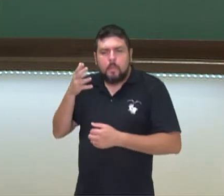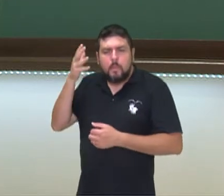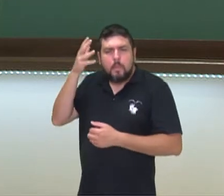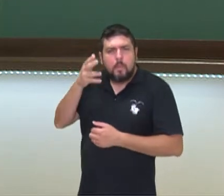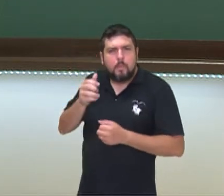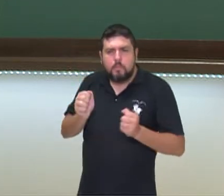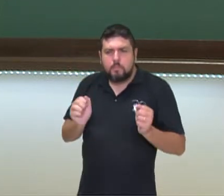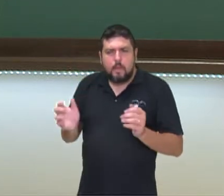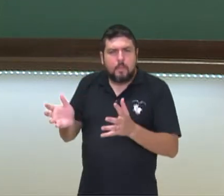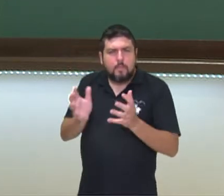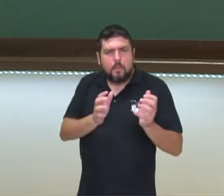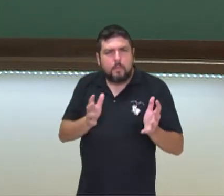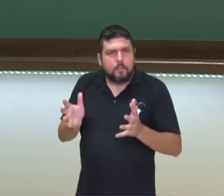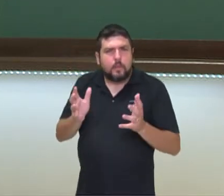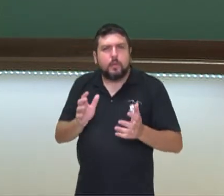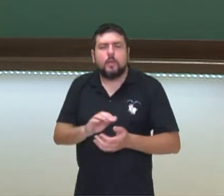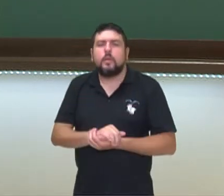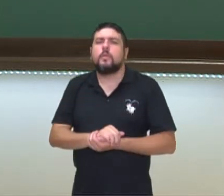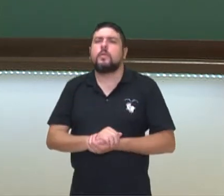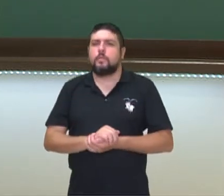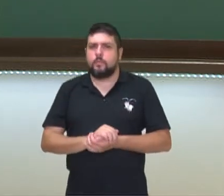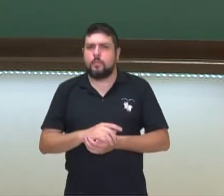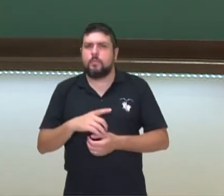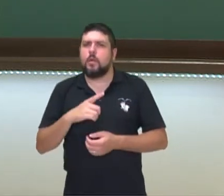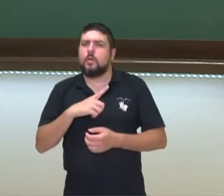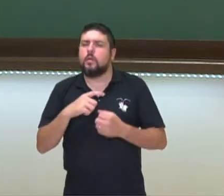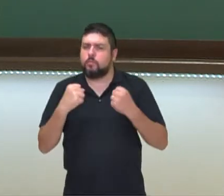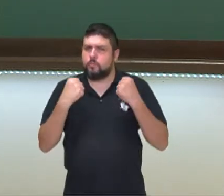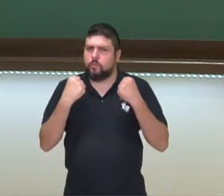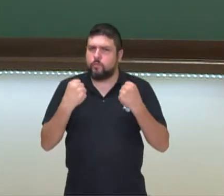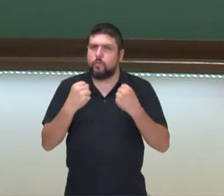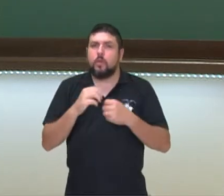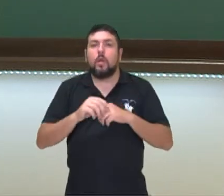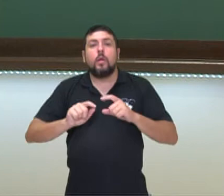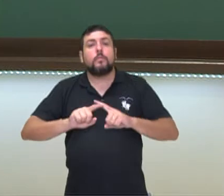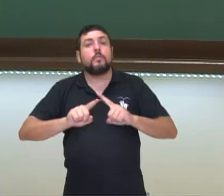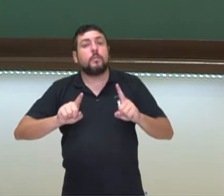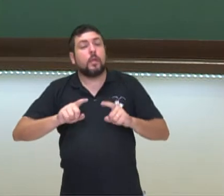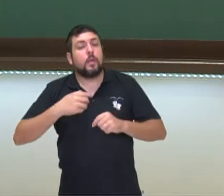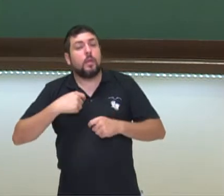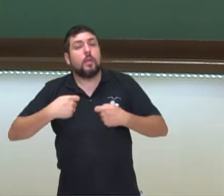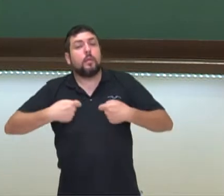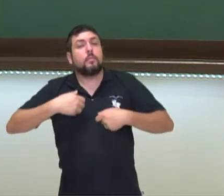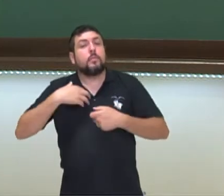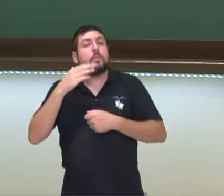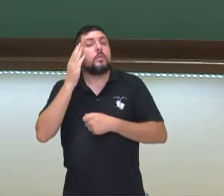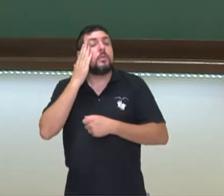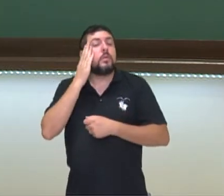uma arma extremamente poderosa, mas precisamos saber usar esse